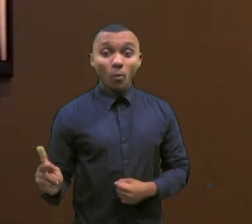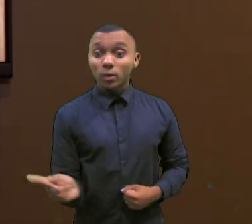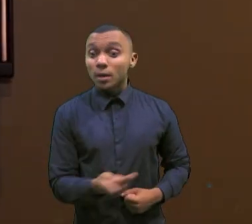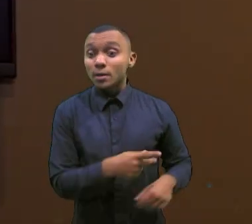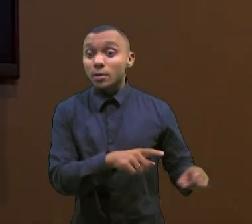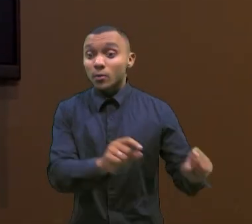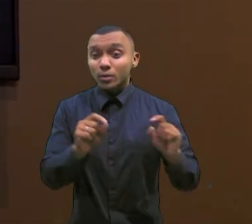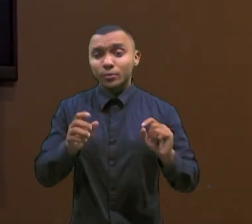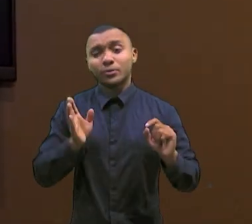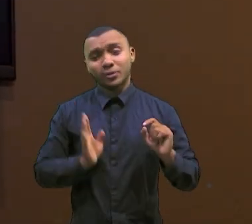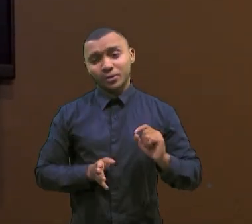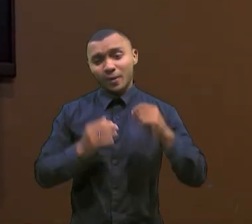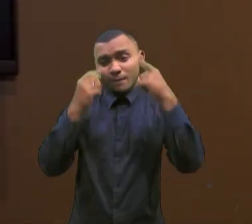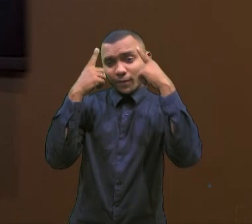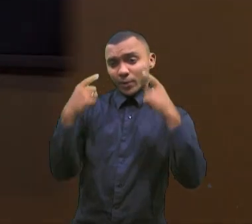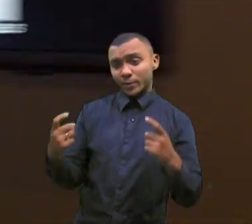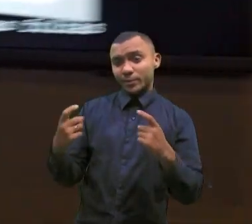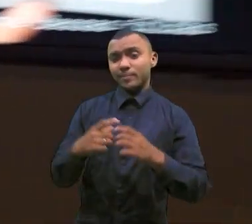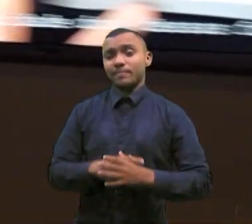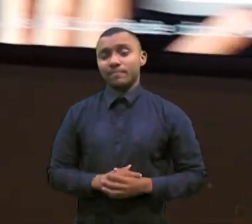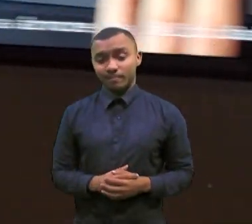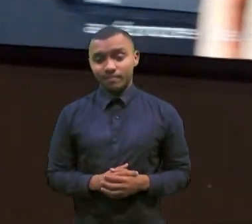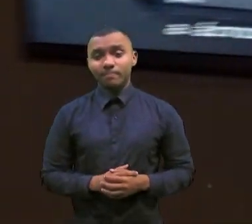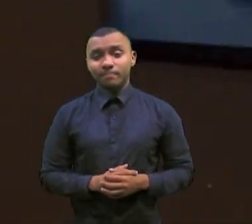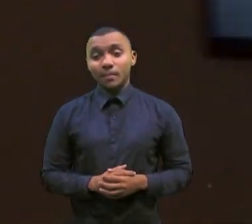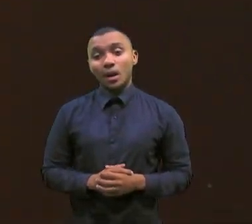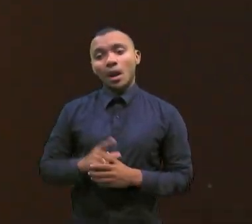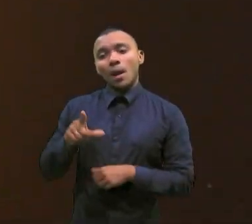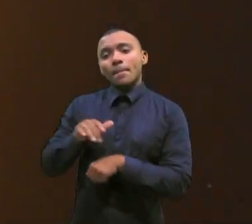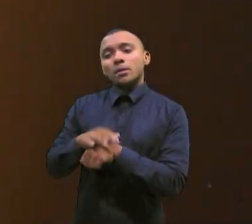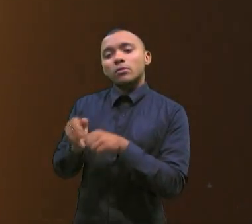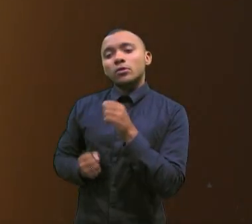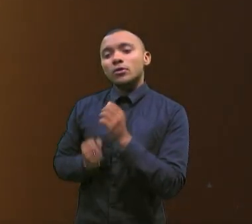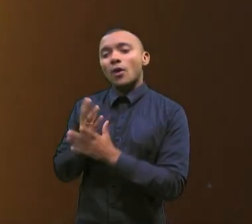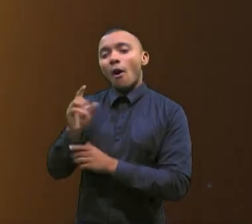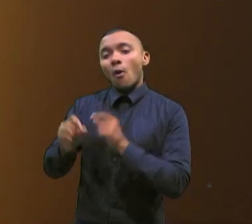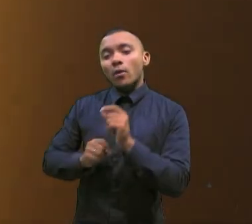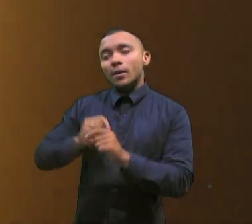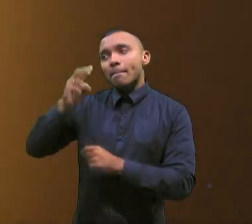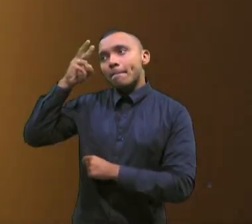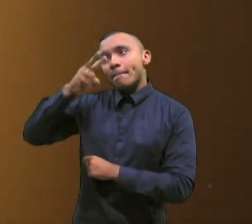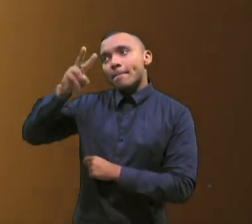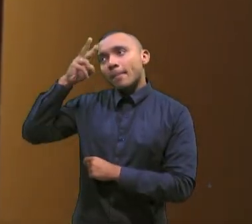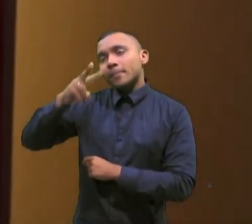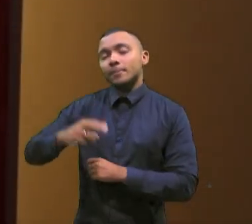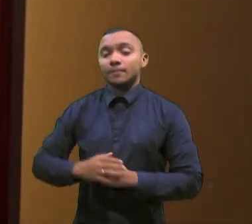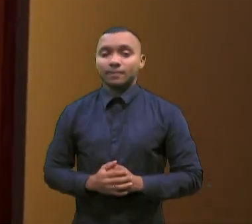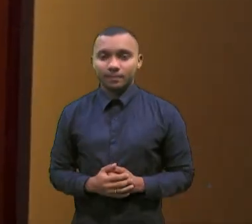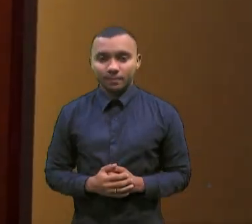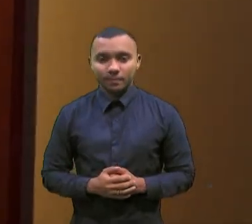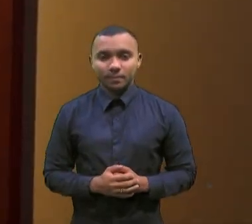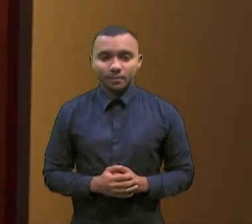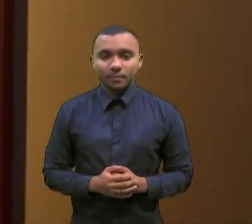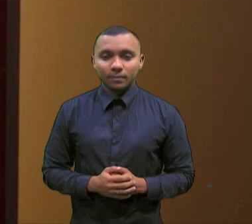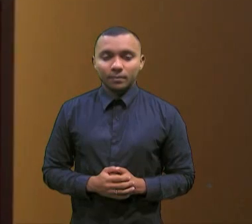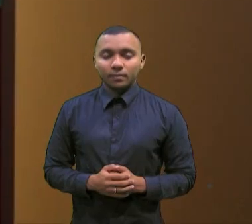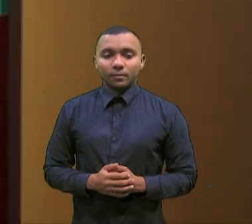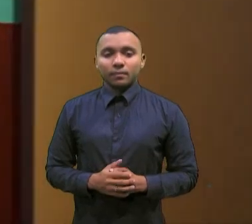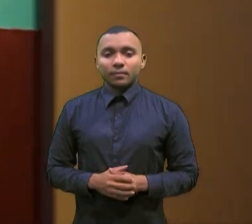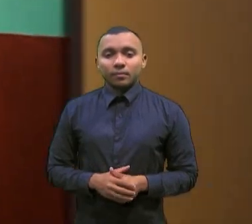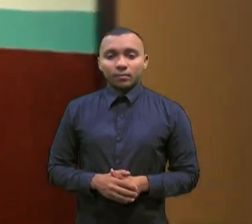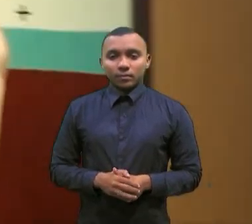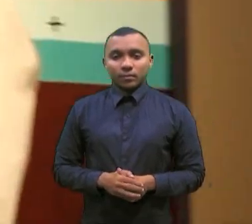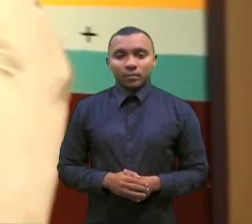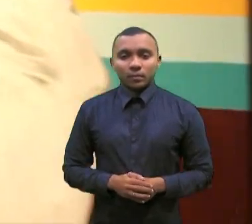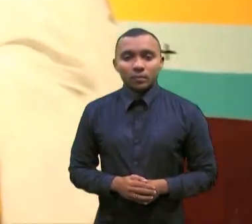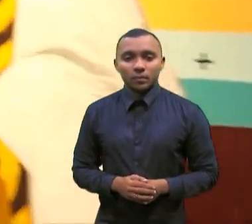tipo de violência. Ele vai criando aí memórias, né, a Tá respeito dessa certo. realidade. Olha aqui, ó, outras figuras